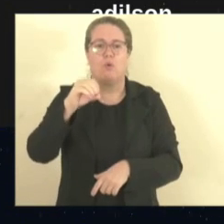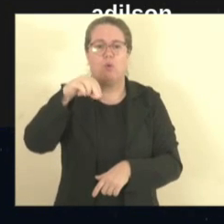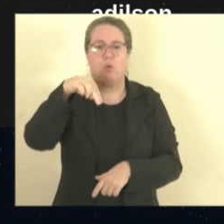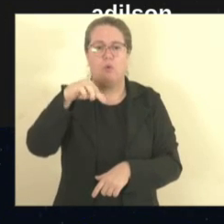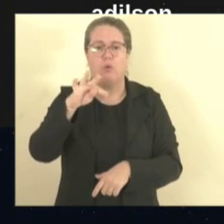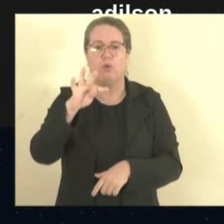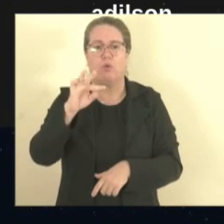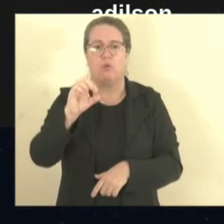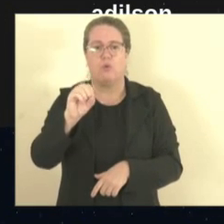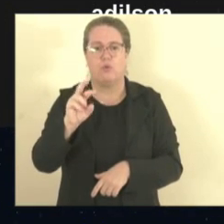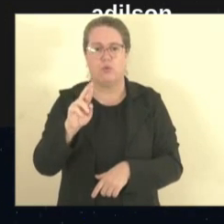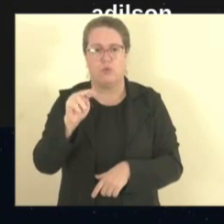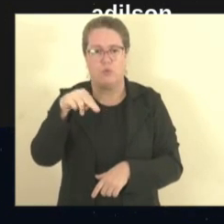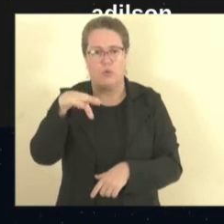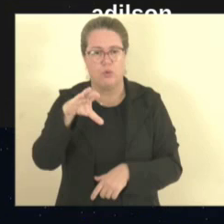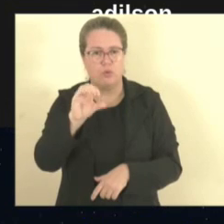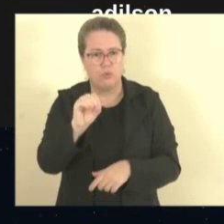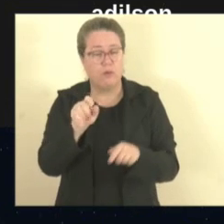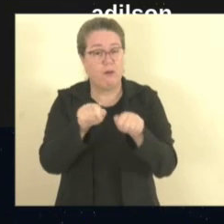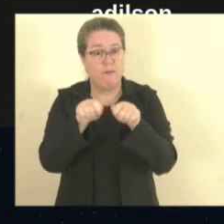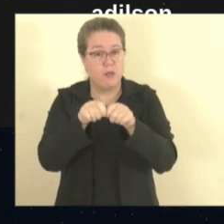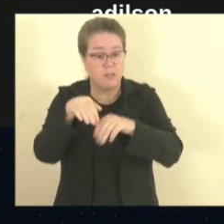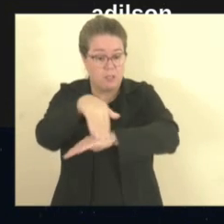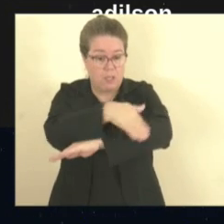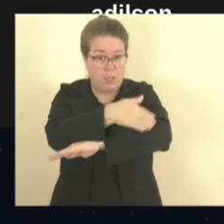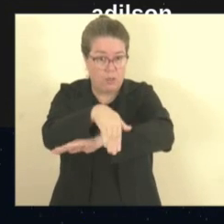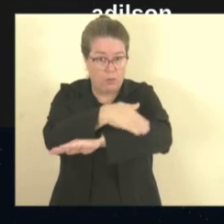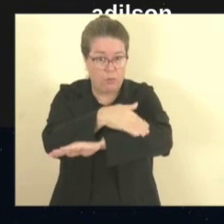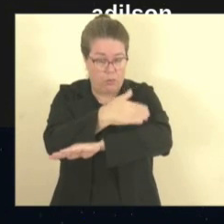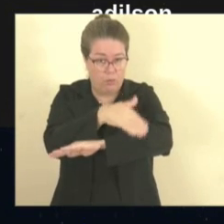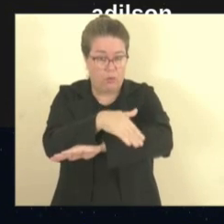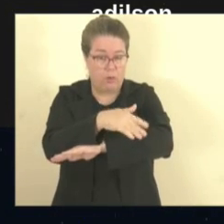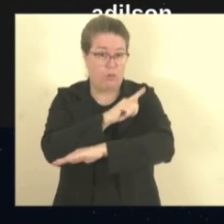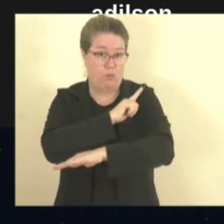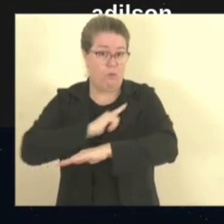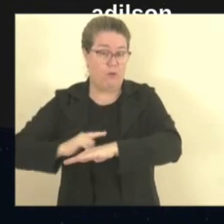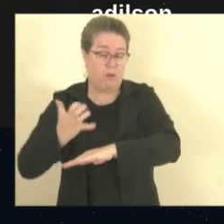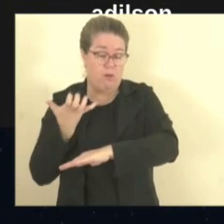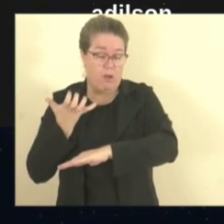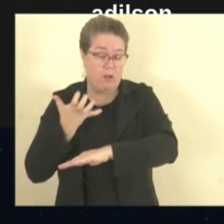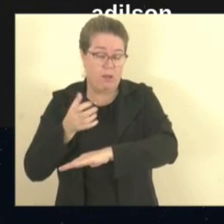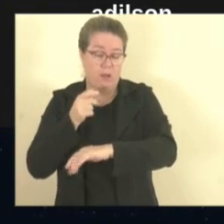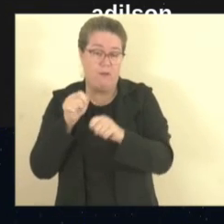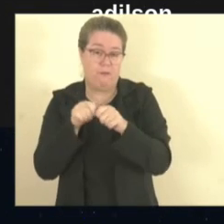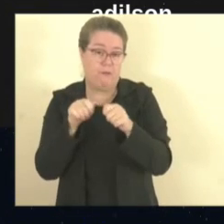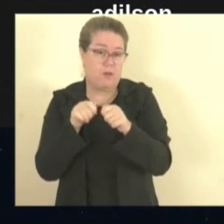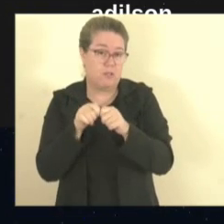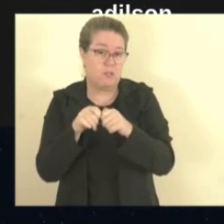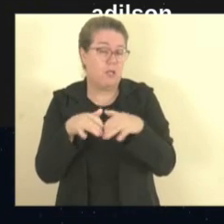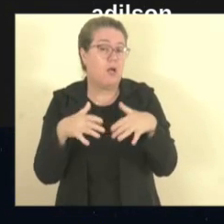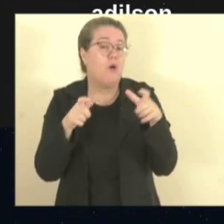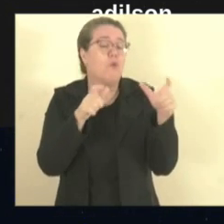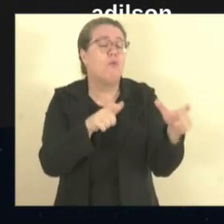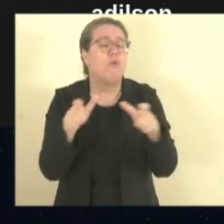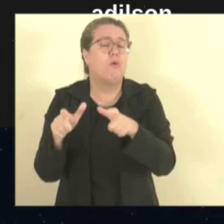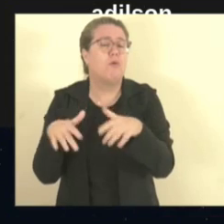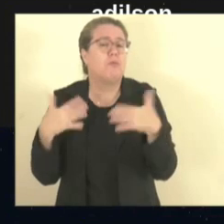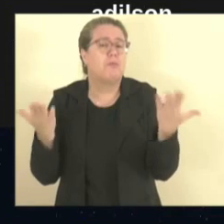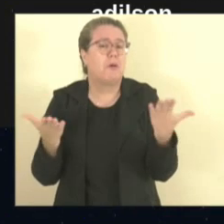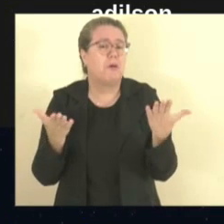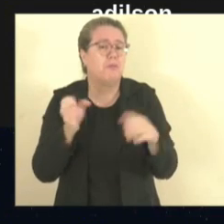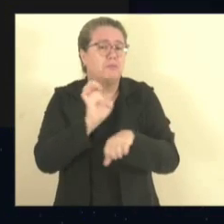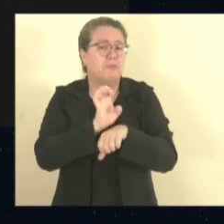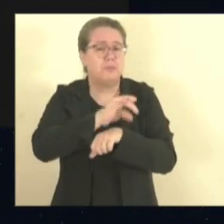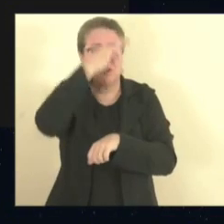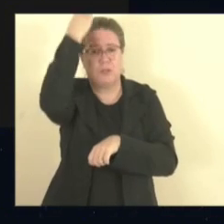esse empréstimo que o governo do Estado pretende fazer. É até mesmo uma forma para a gente saber quais são esses investimentos que o